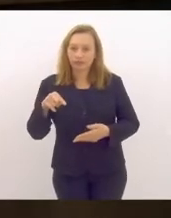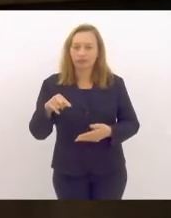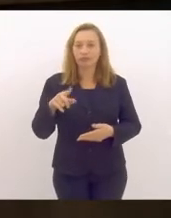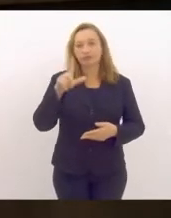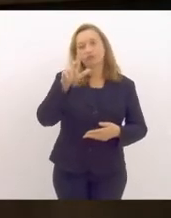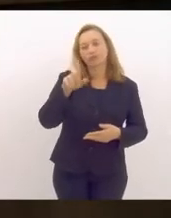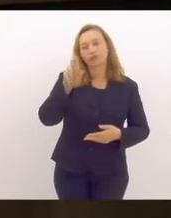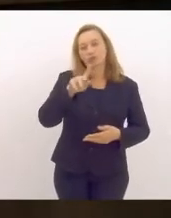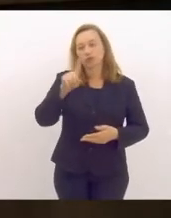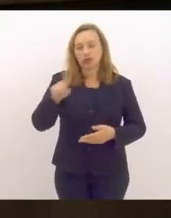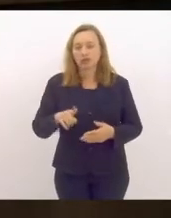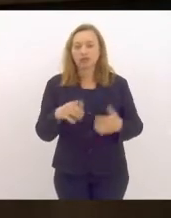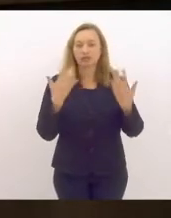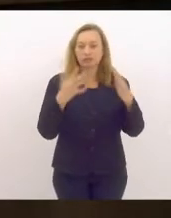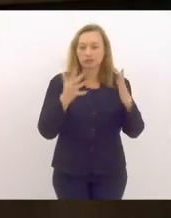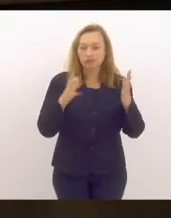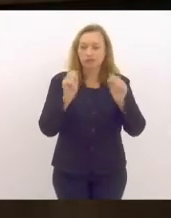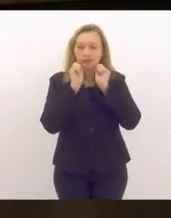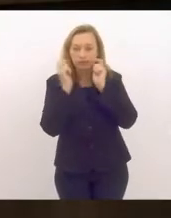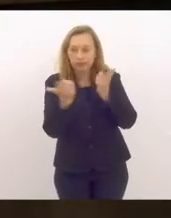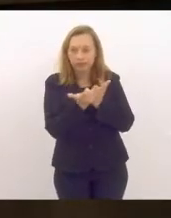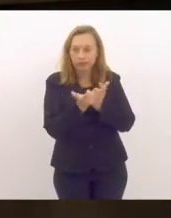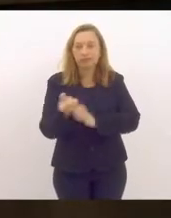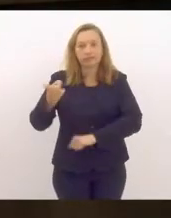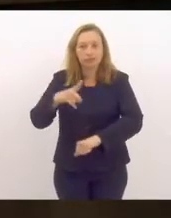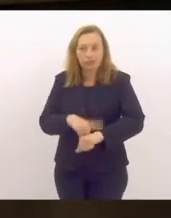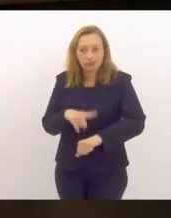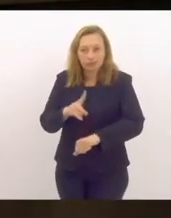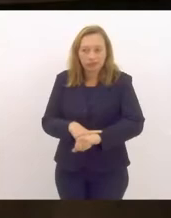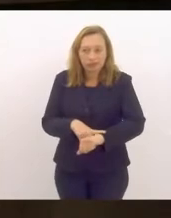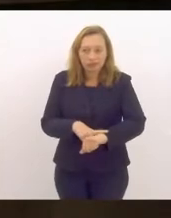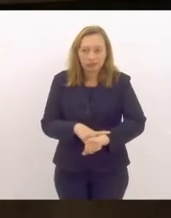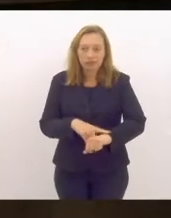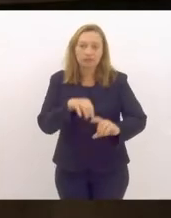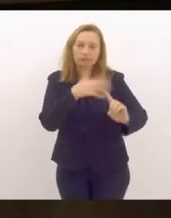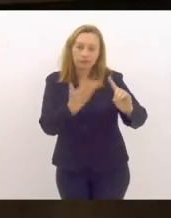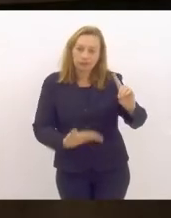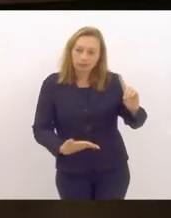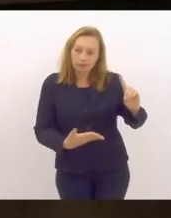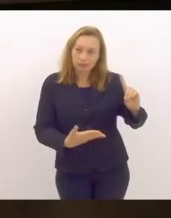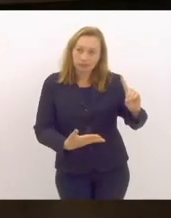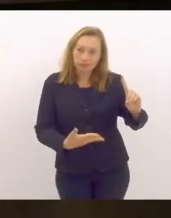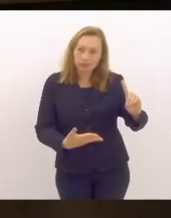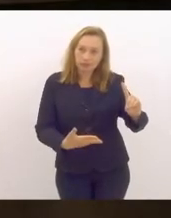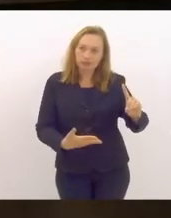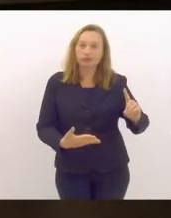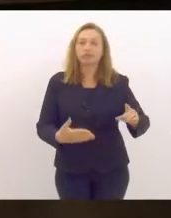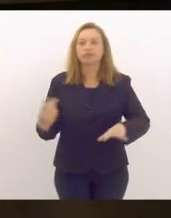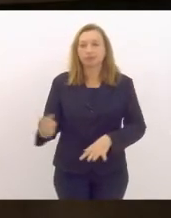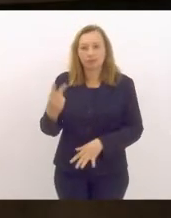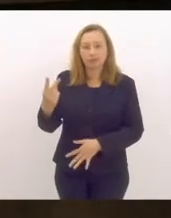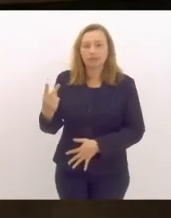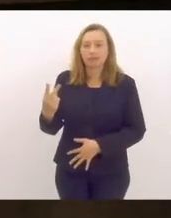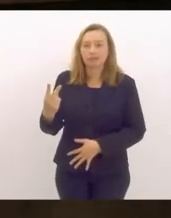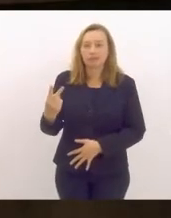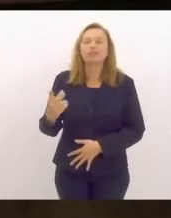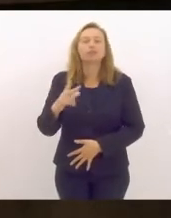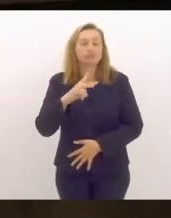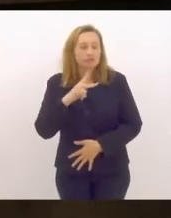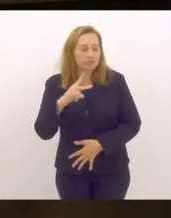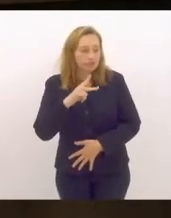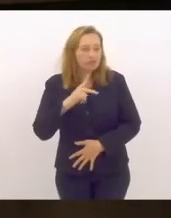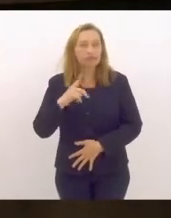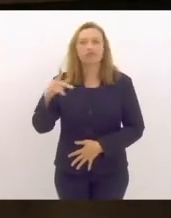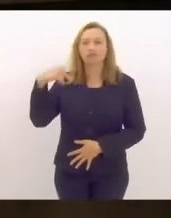Portanto, saudações à Assembleia Legislativa, que neste momento, ao fazer a homenagem, é ela mesma que se valoriza. É o próprio